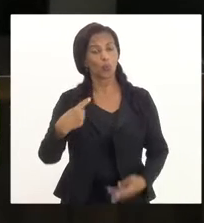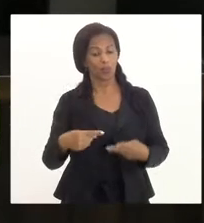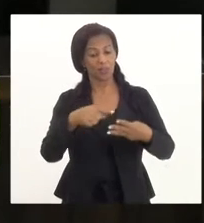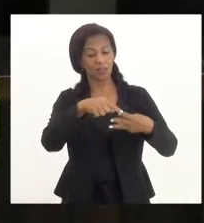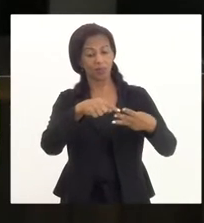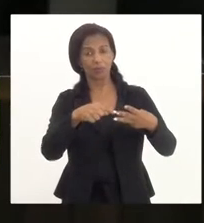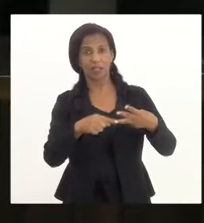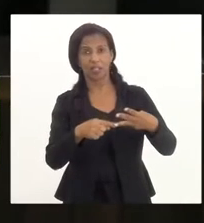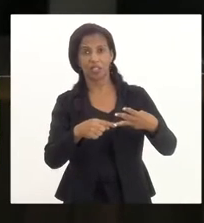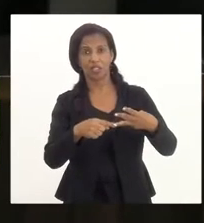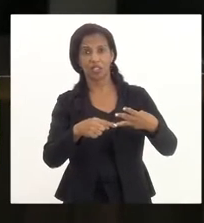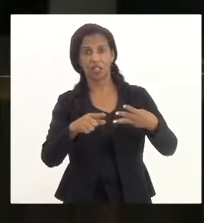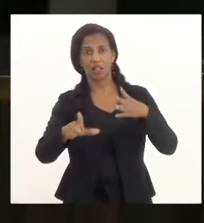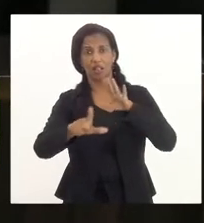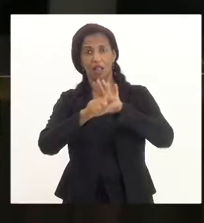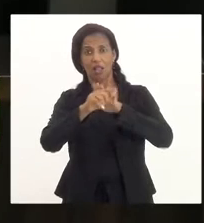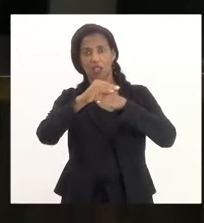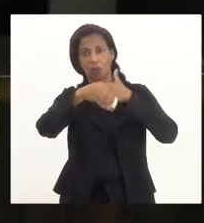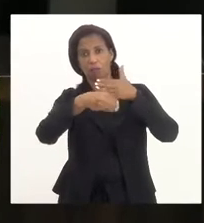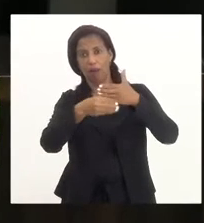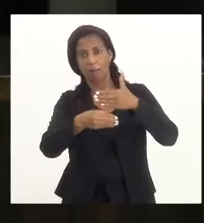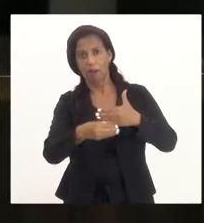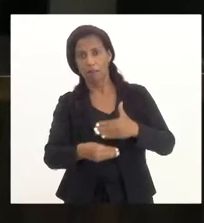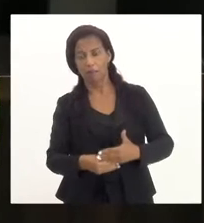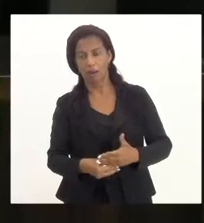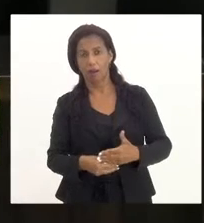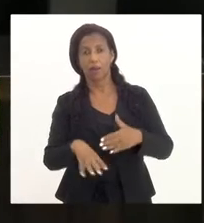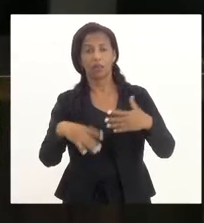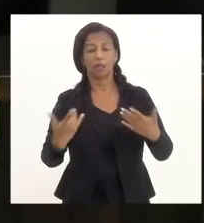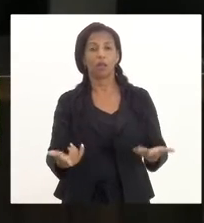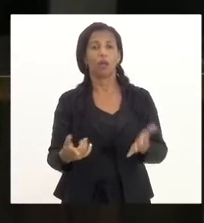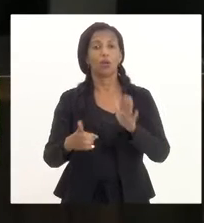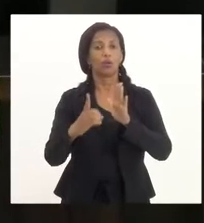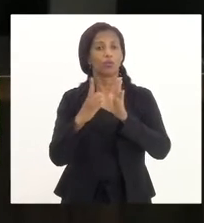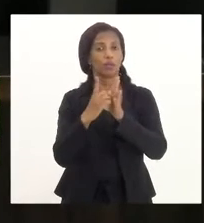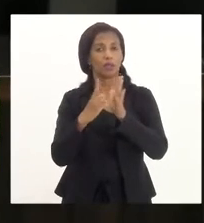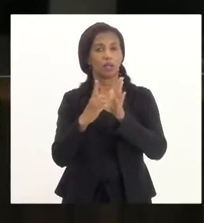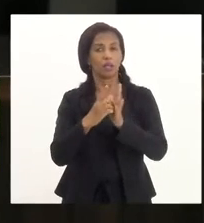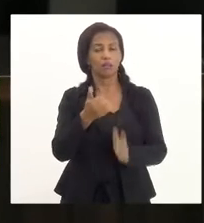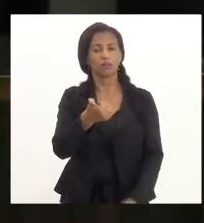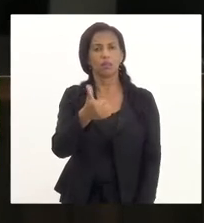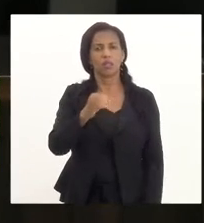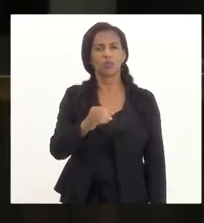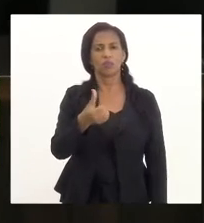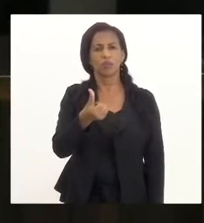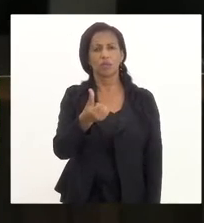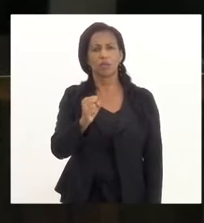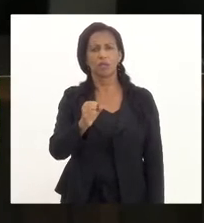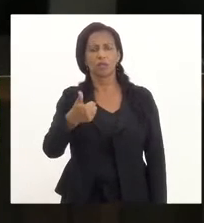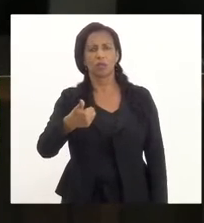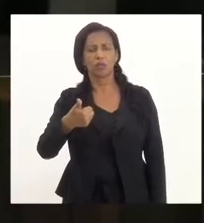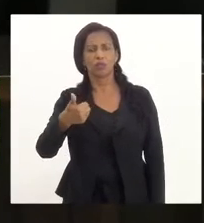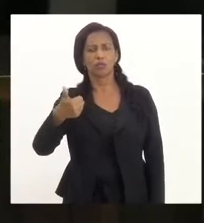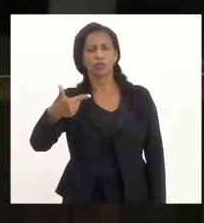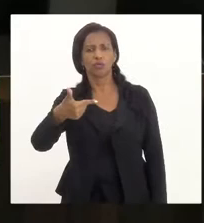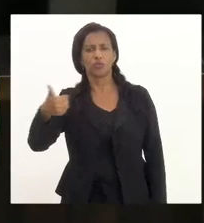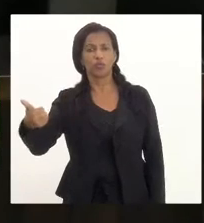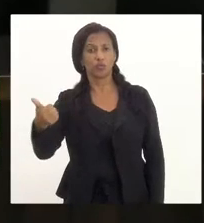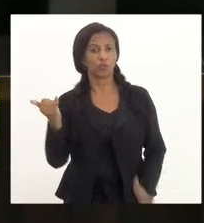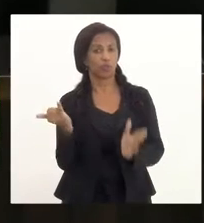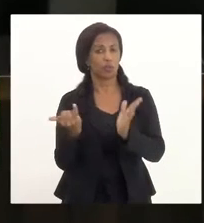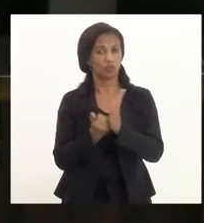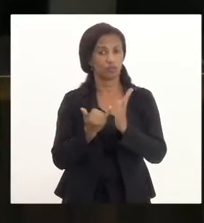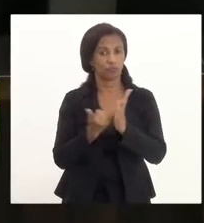três vezes compramos em paz inclusive o decreto 10.681 de 21 ele foi